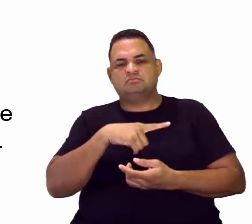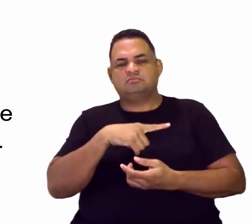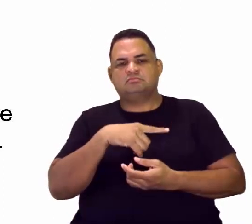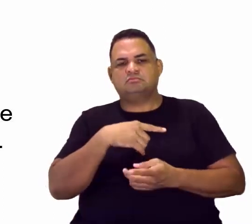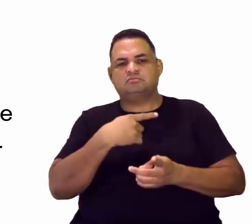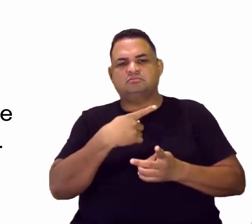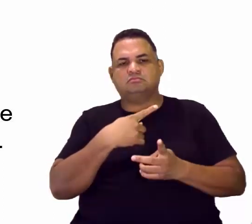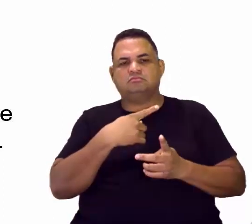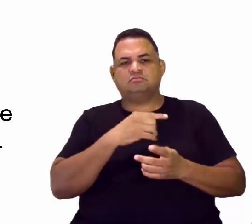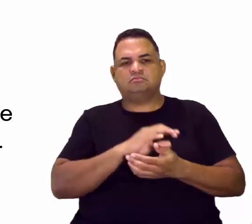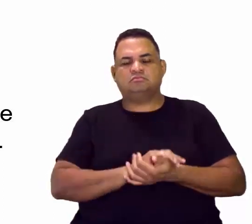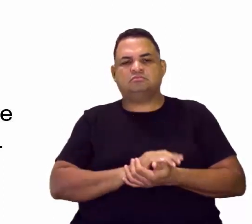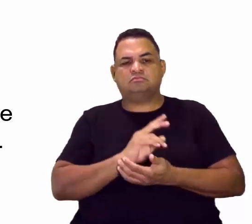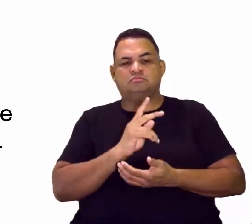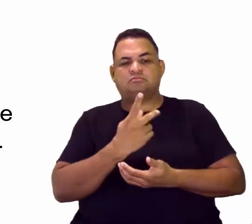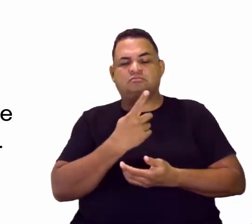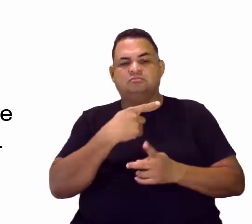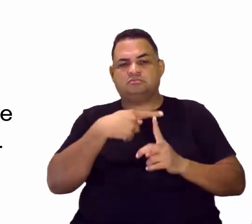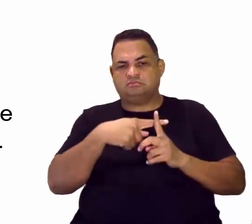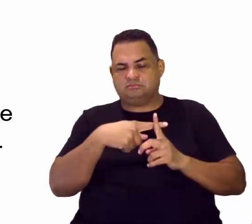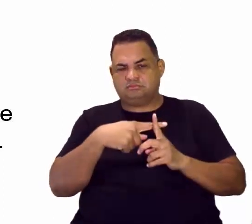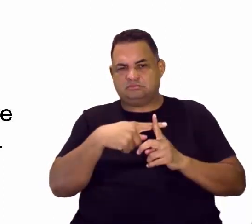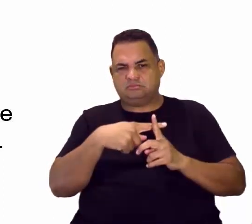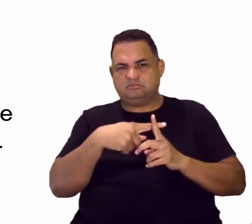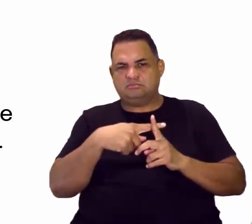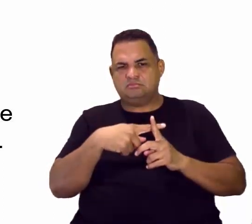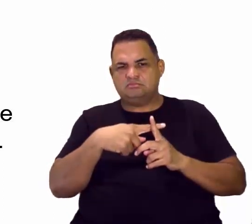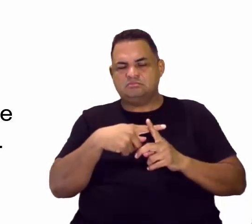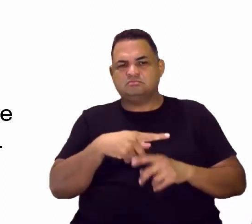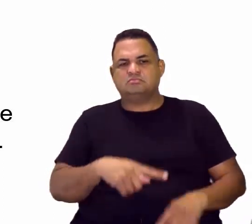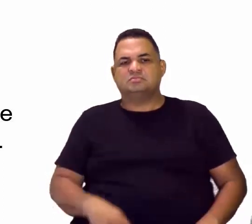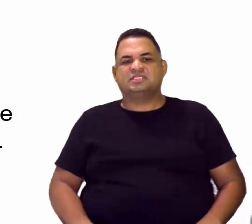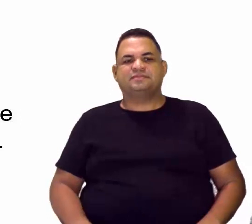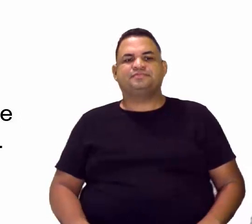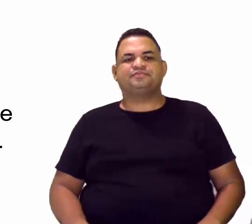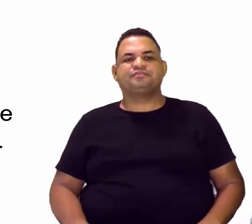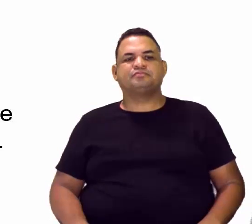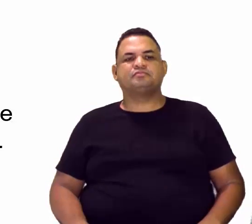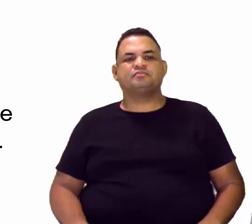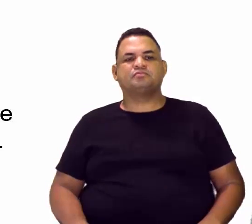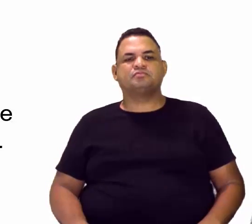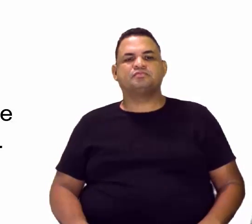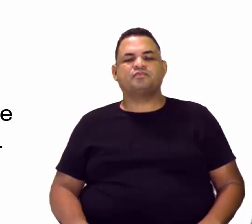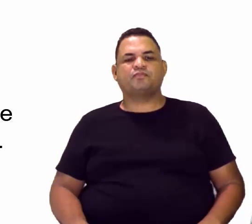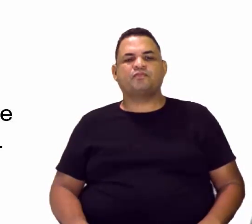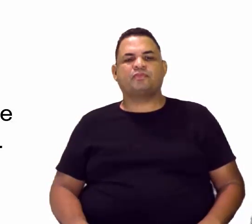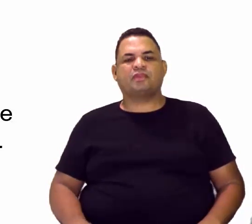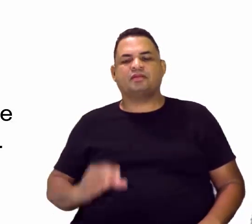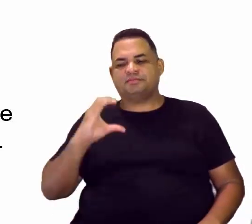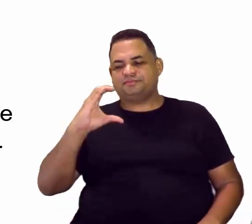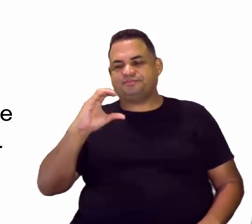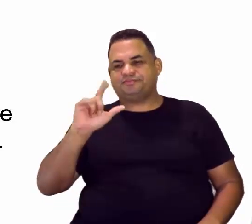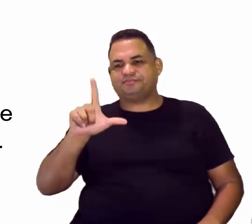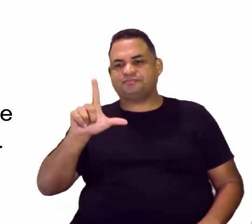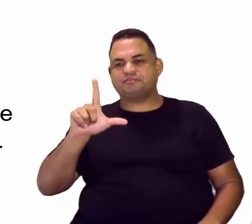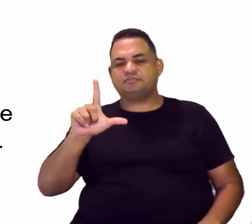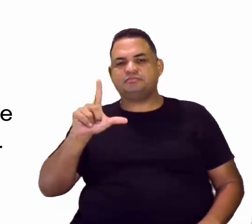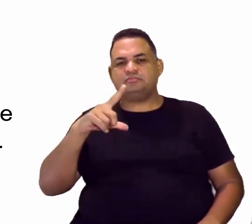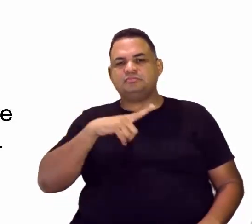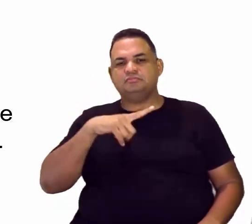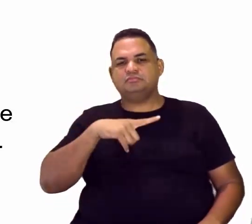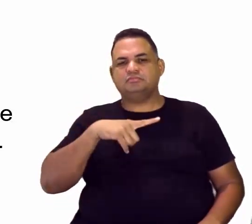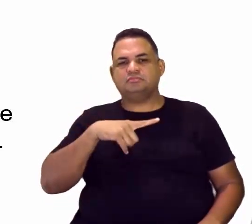polar positiva, né? O dipolo, aí ele tem um polo positivo, e o cloro, por ter